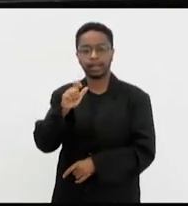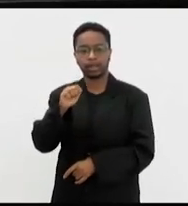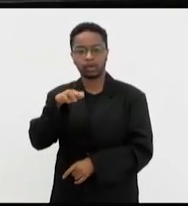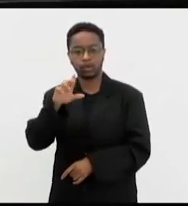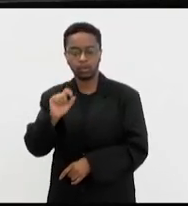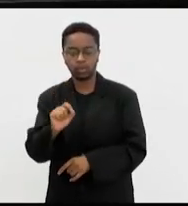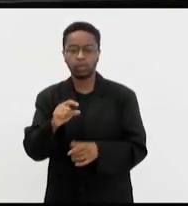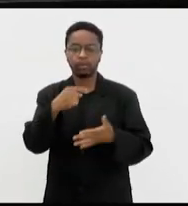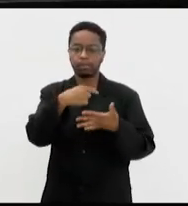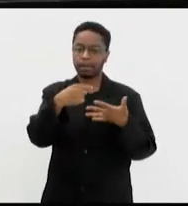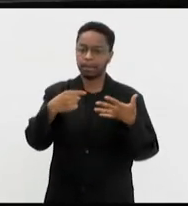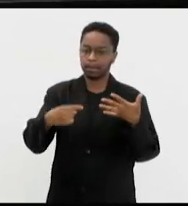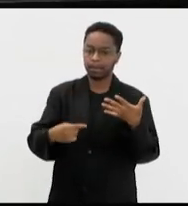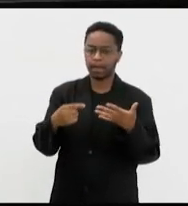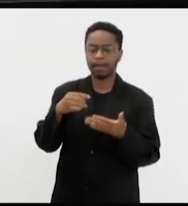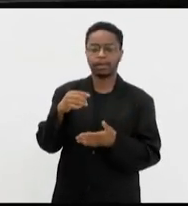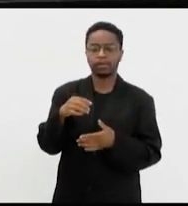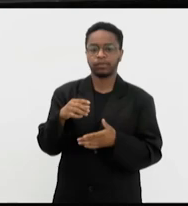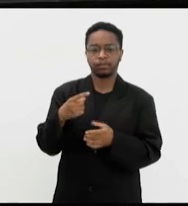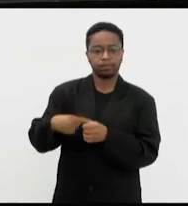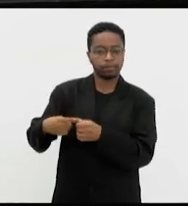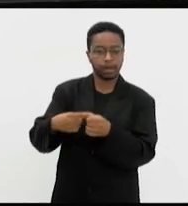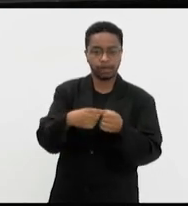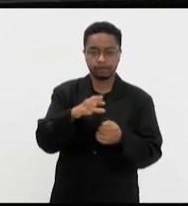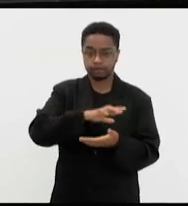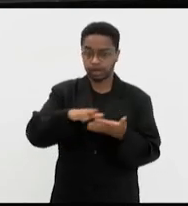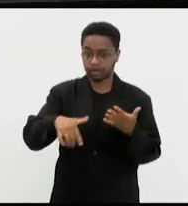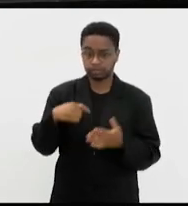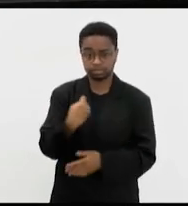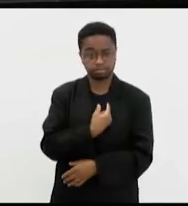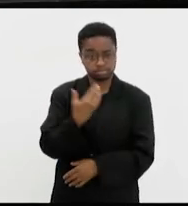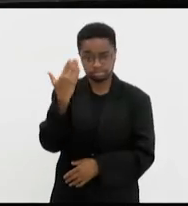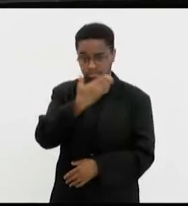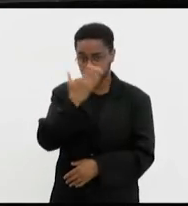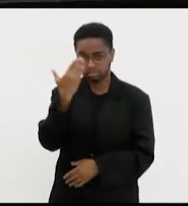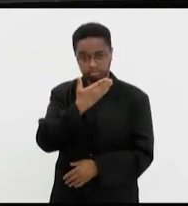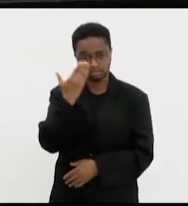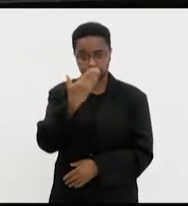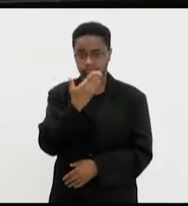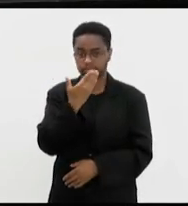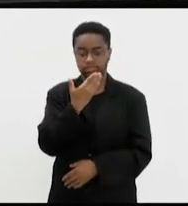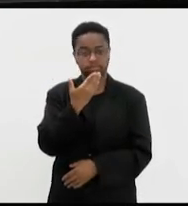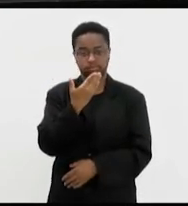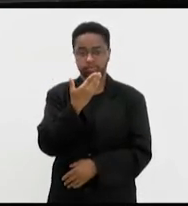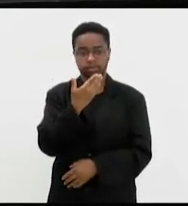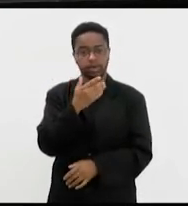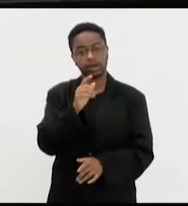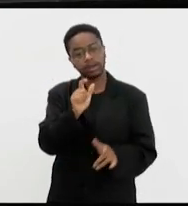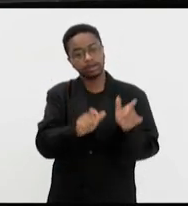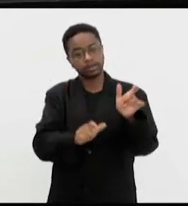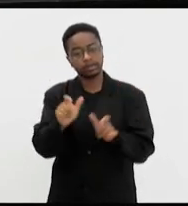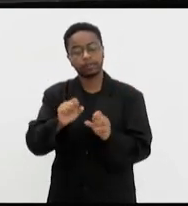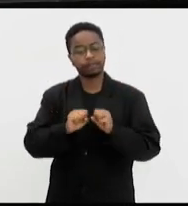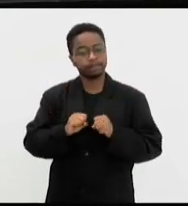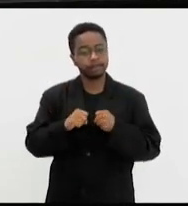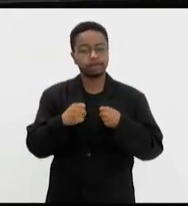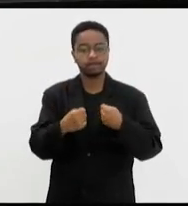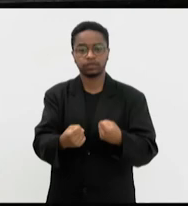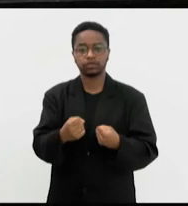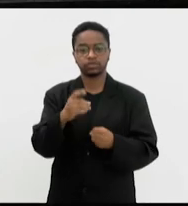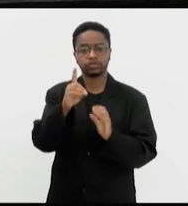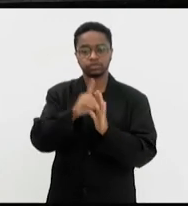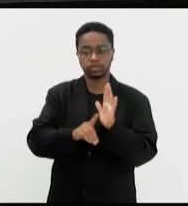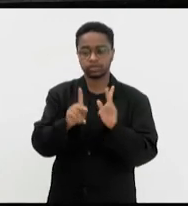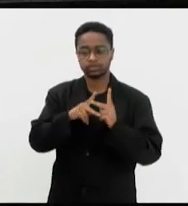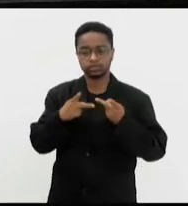Rocha Miranda em Irajá no meia Nós não vemos esses Tais defensores dos direitos humanos